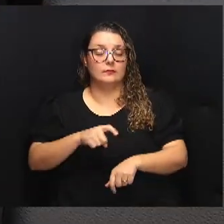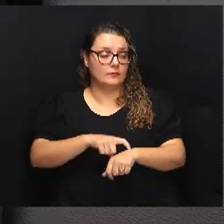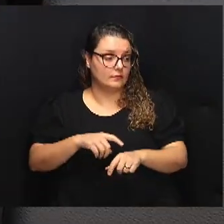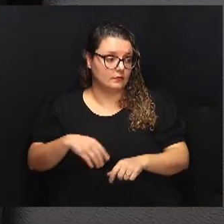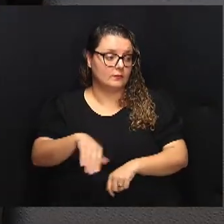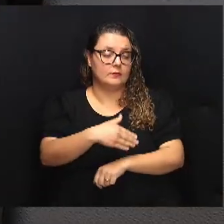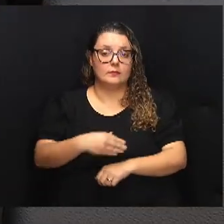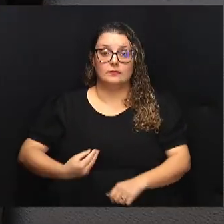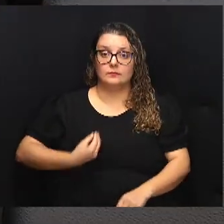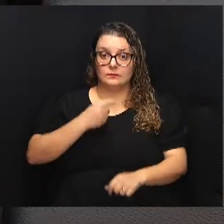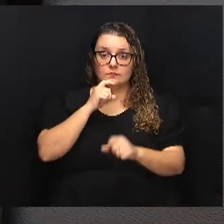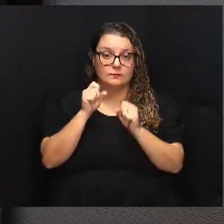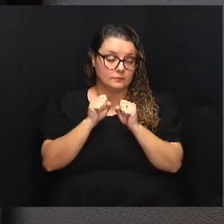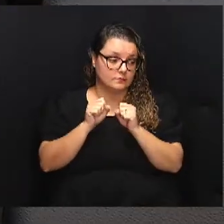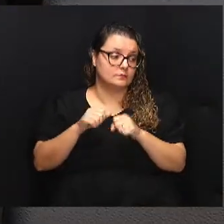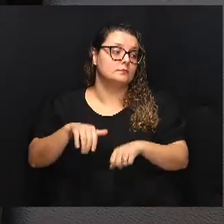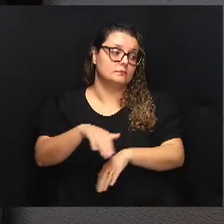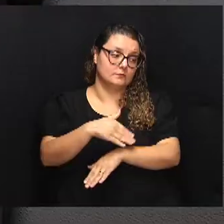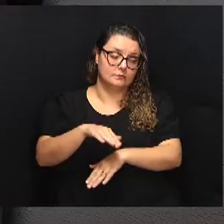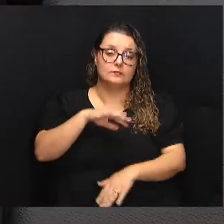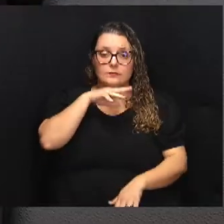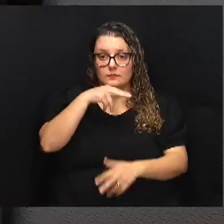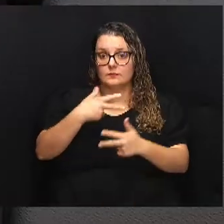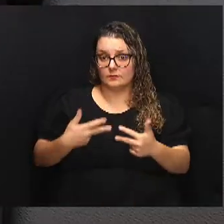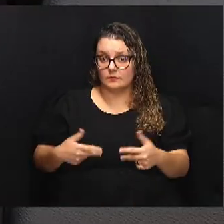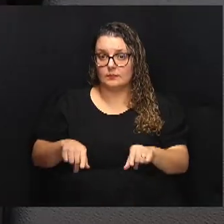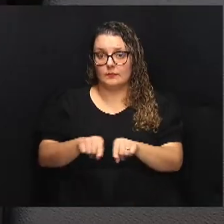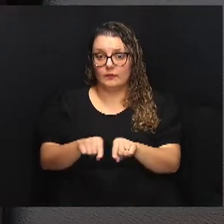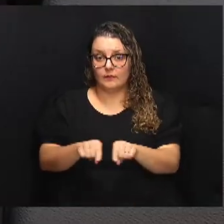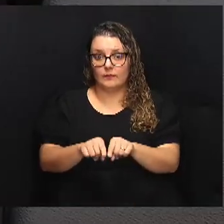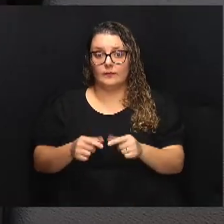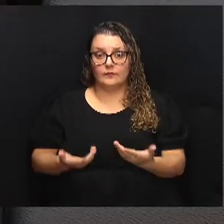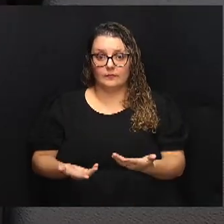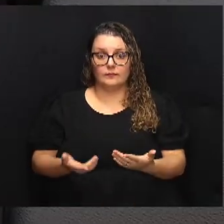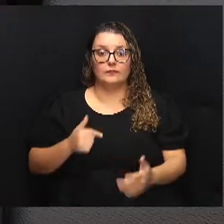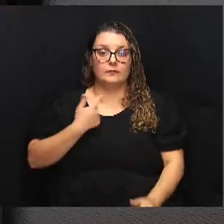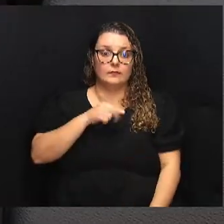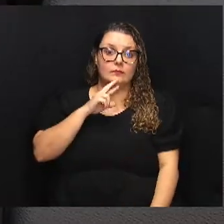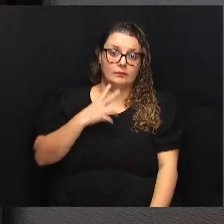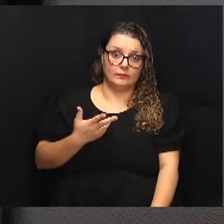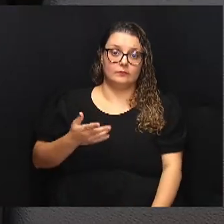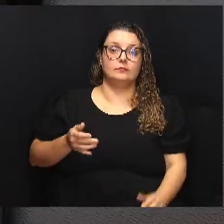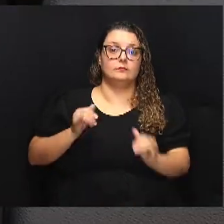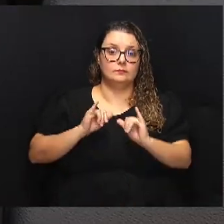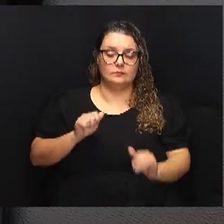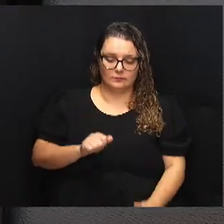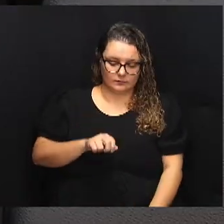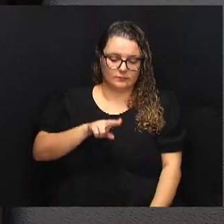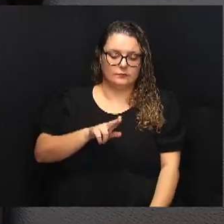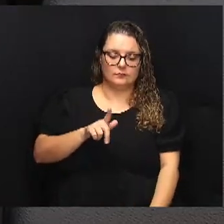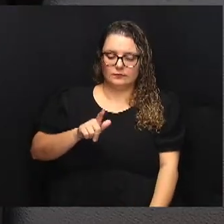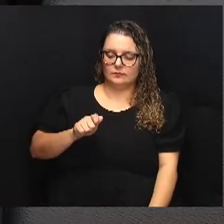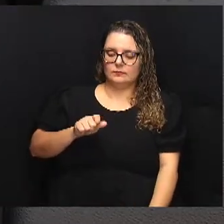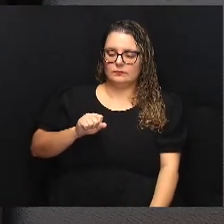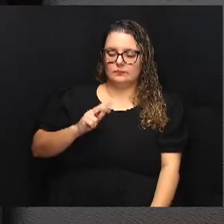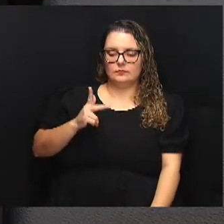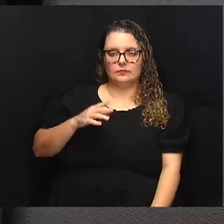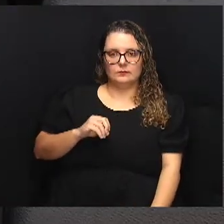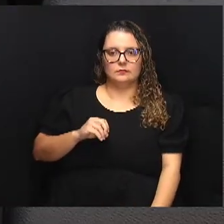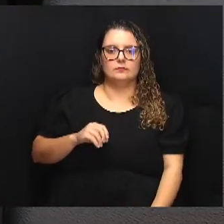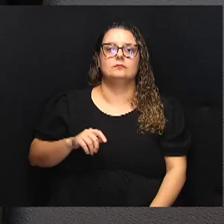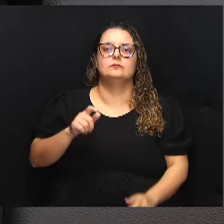passam frio, e os animais também, que estão junto com essas pessoas. Então a gente resolveu fazer essa campanha Ao Agasalho, que chama, pessoa que